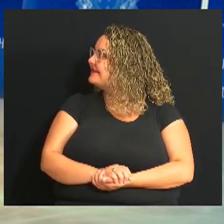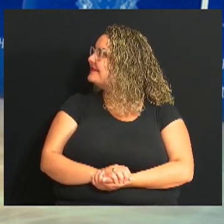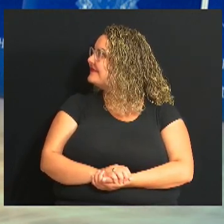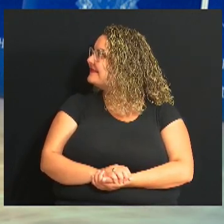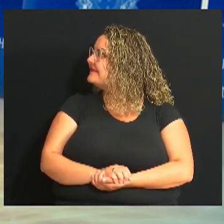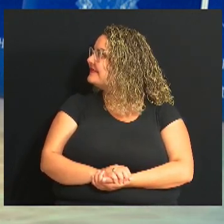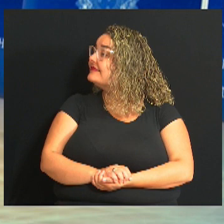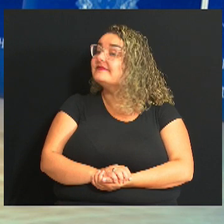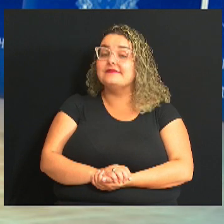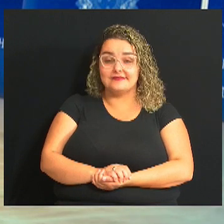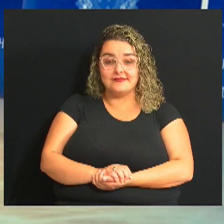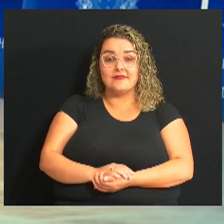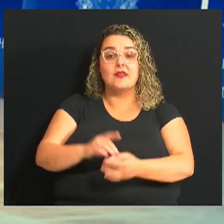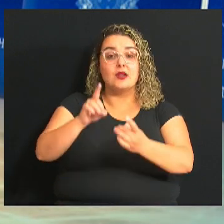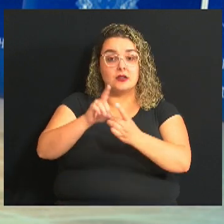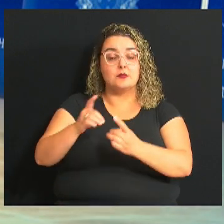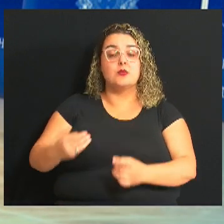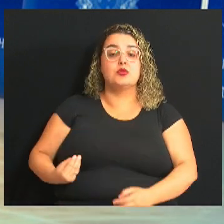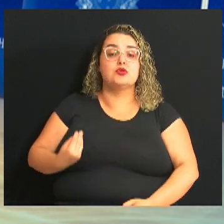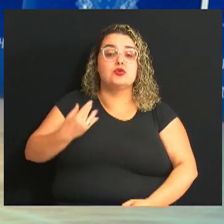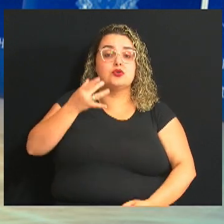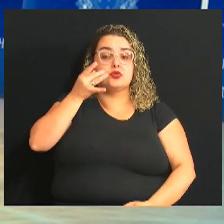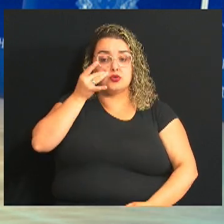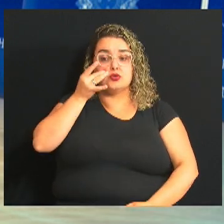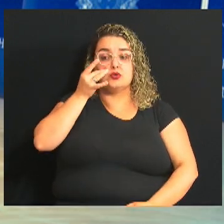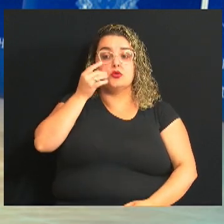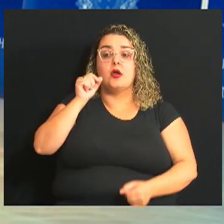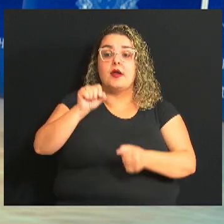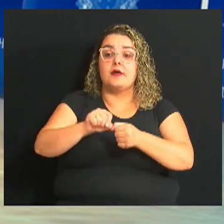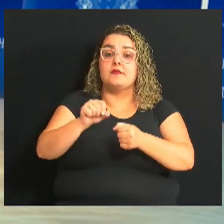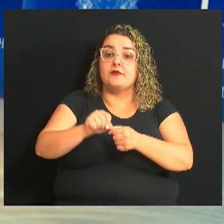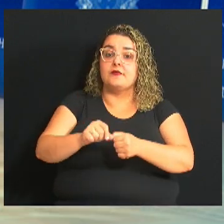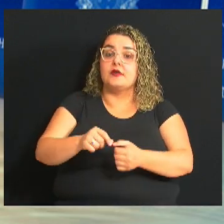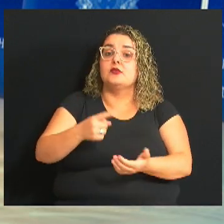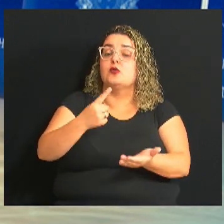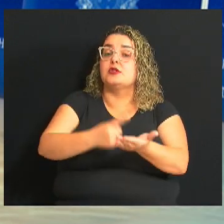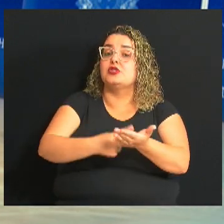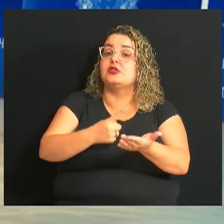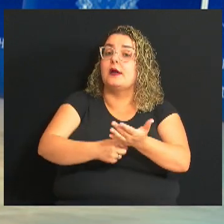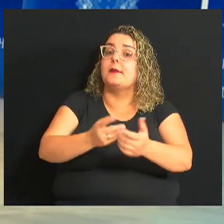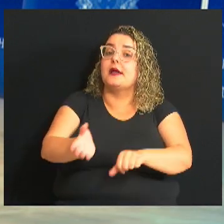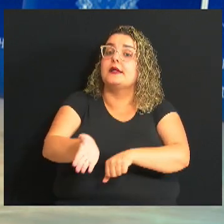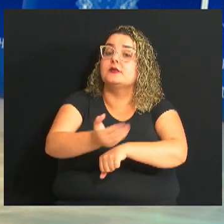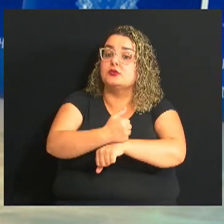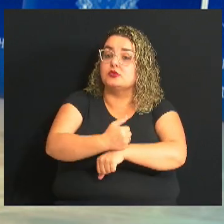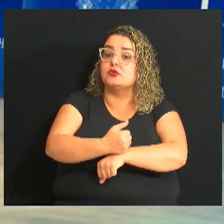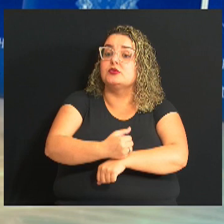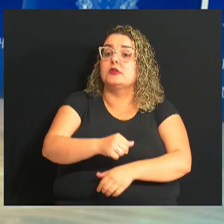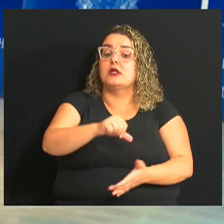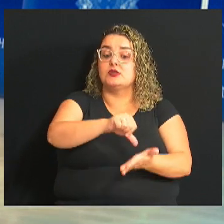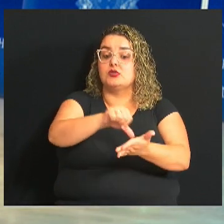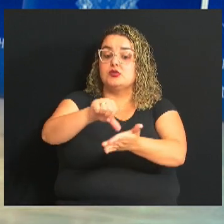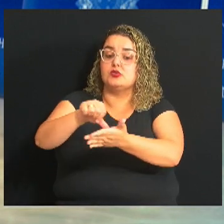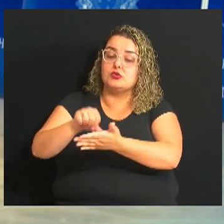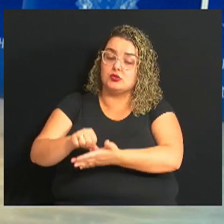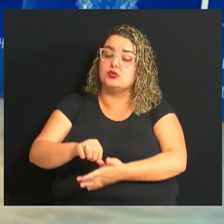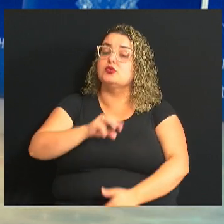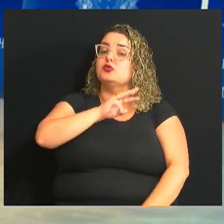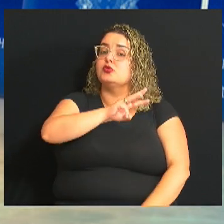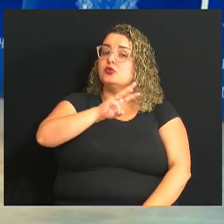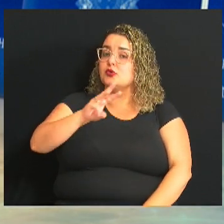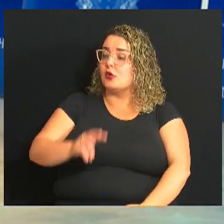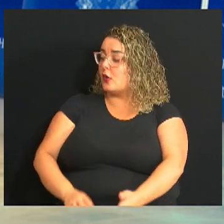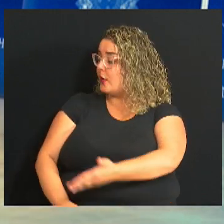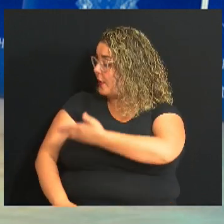cepat.campinas.sp.gov.br/vagas. O atendimento presencial do CEPAT é realizado mediante agendamento em uma das unidades, através do portal do